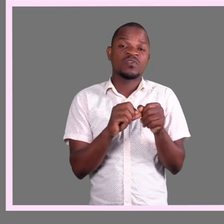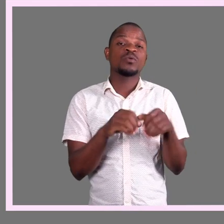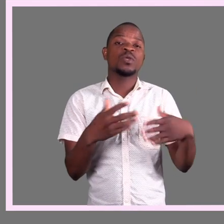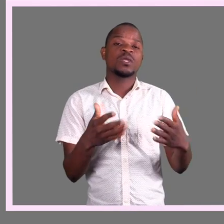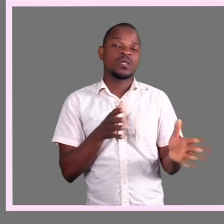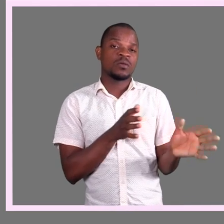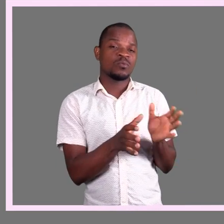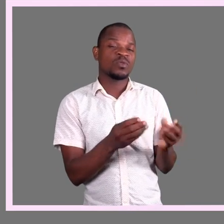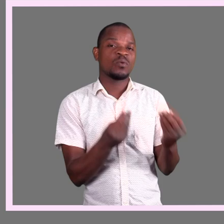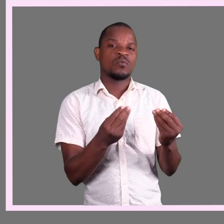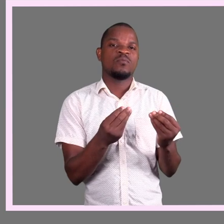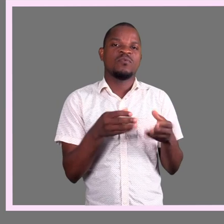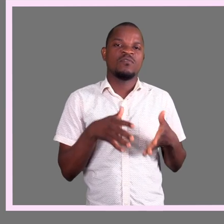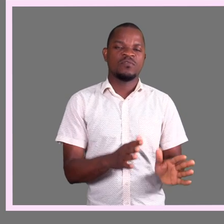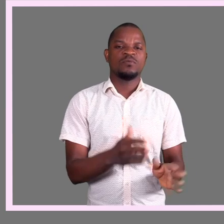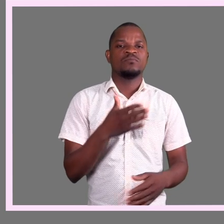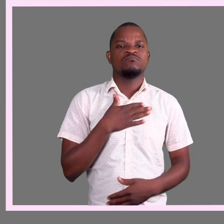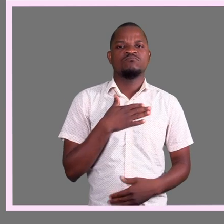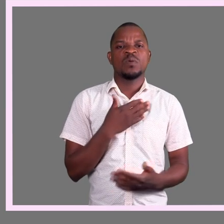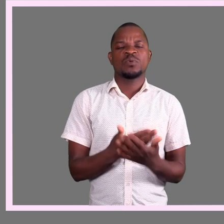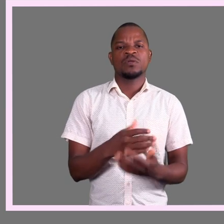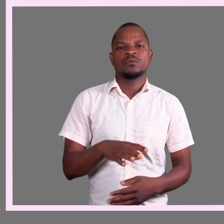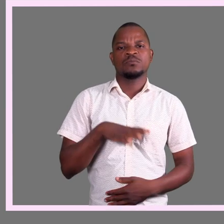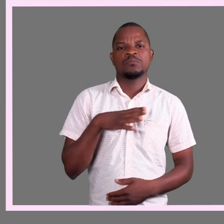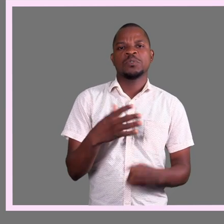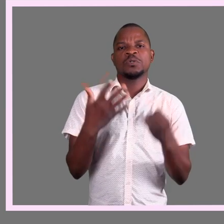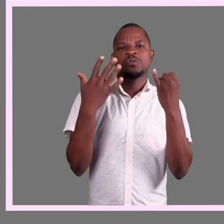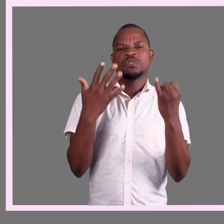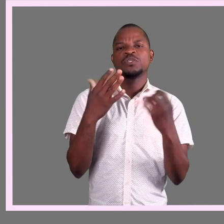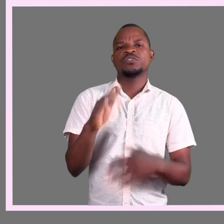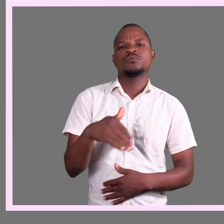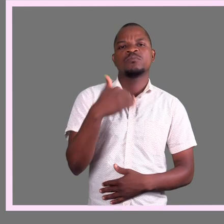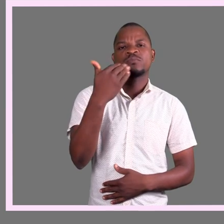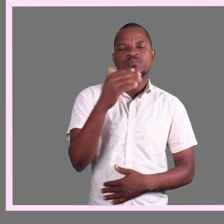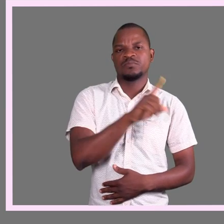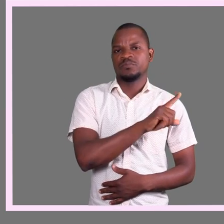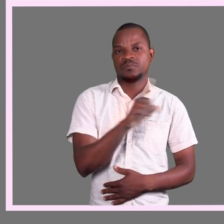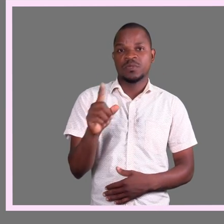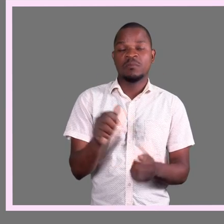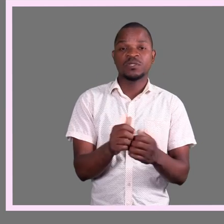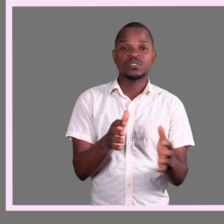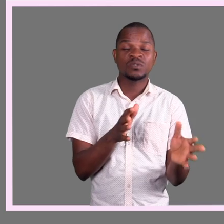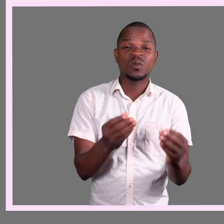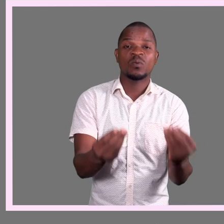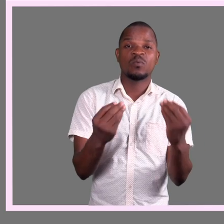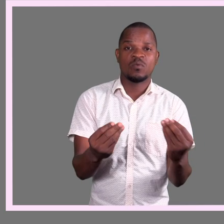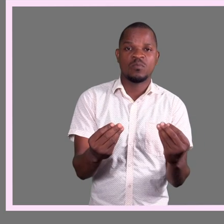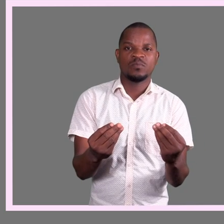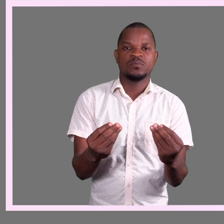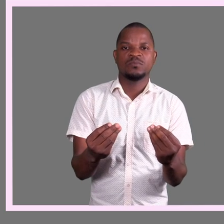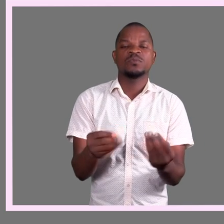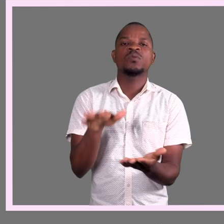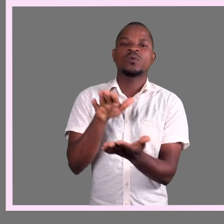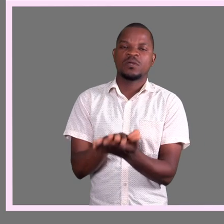Ele já vai fazer seis anos no próximo mês, mas não sei o que eu tenho que fazer por essa criança, onde é eu tenho que ir. É muito